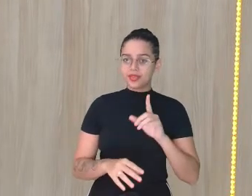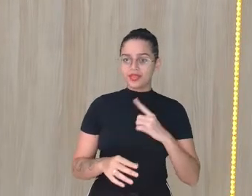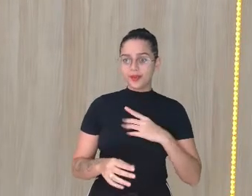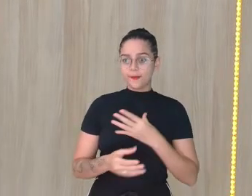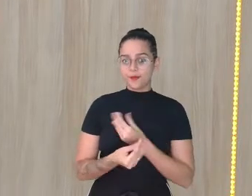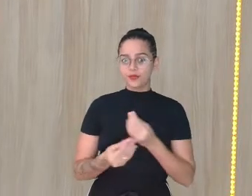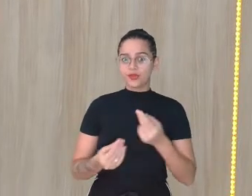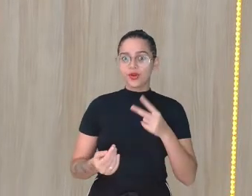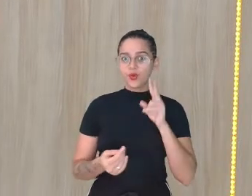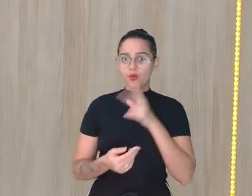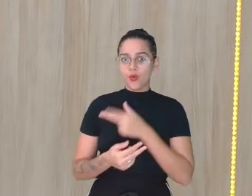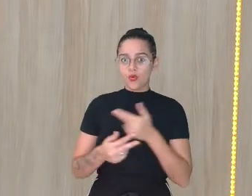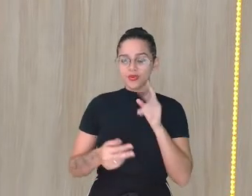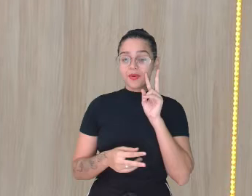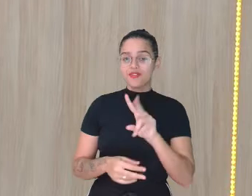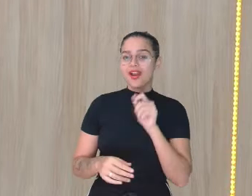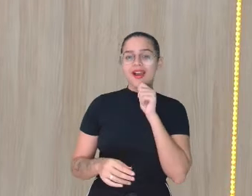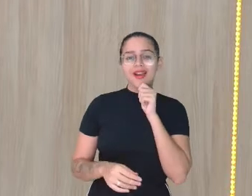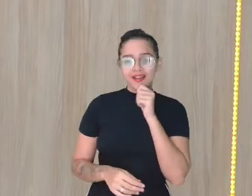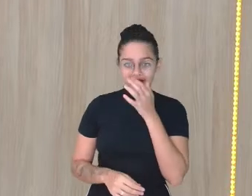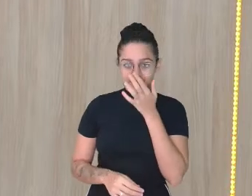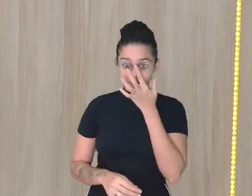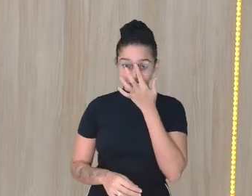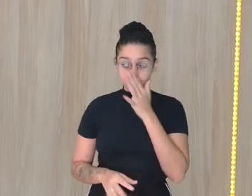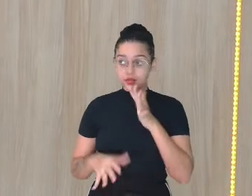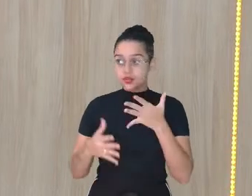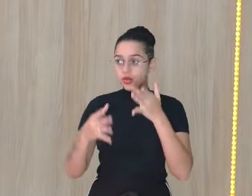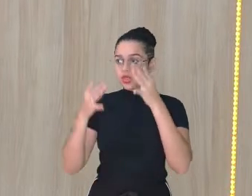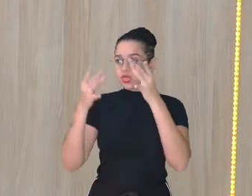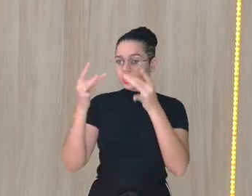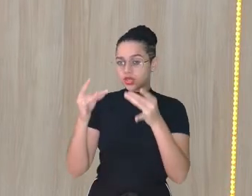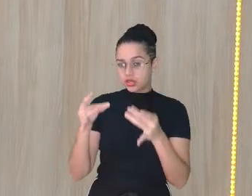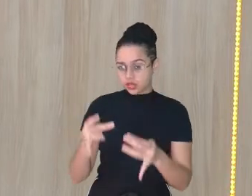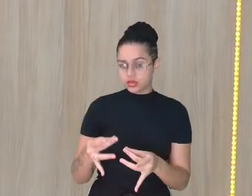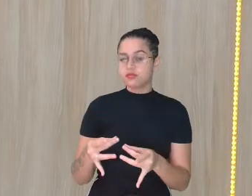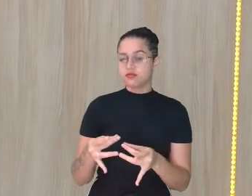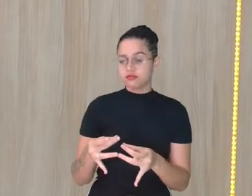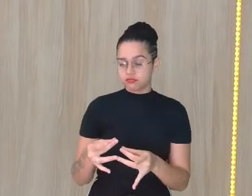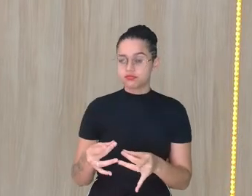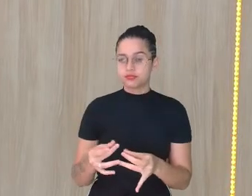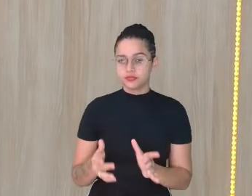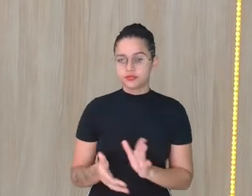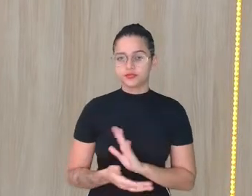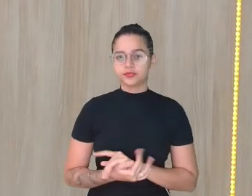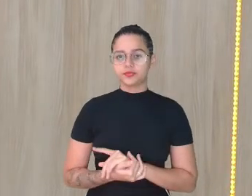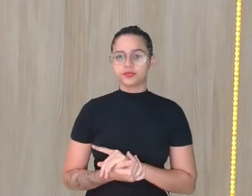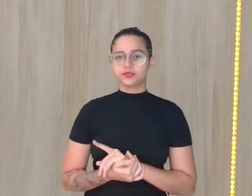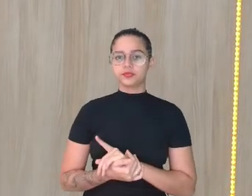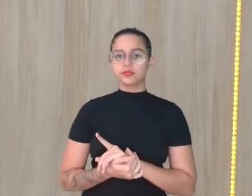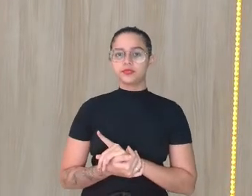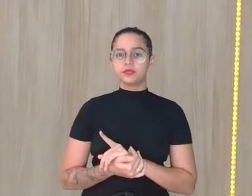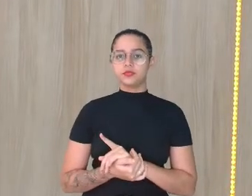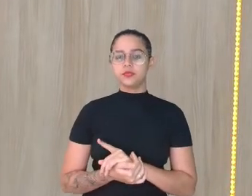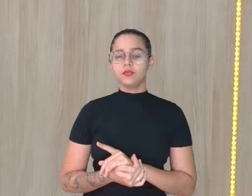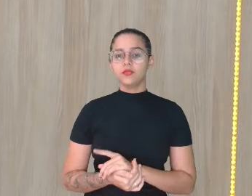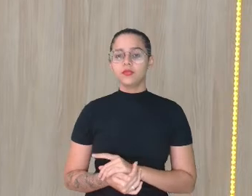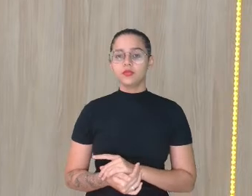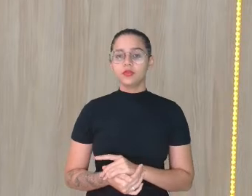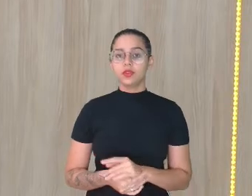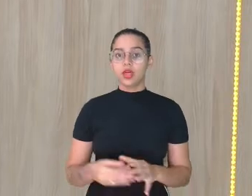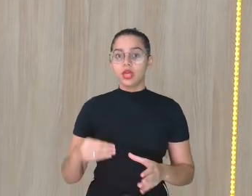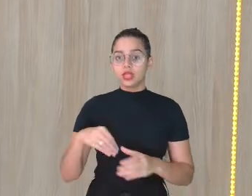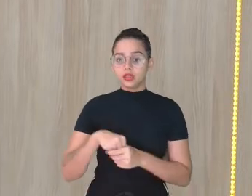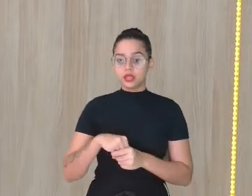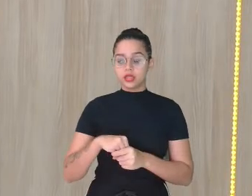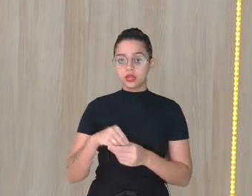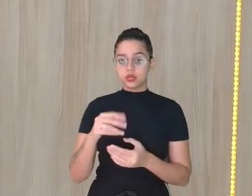coisa ainda para ver. E detalhe por detalhe, não é? Aquilo dentro que ele dividiu